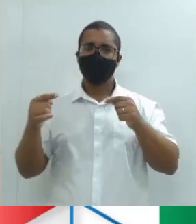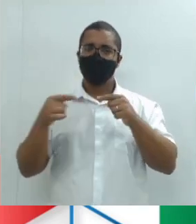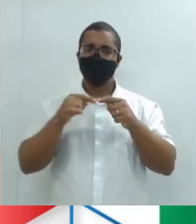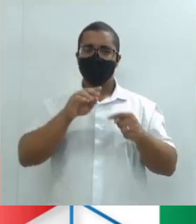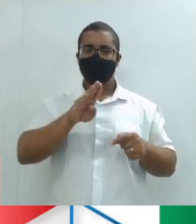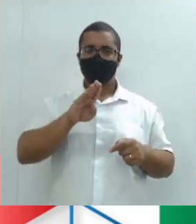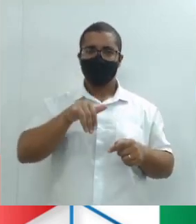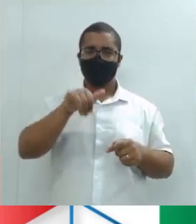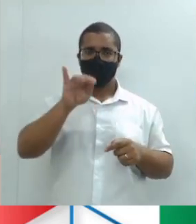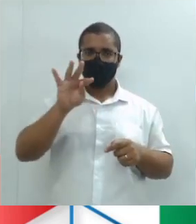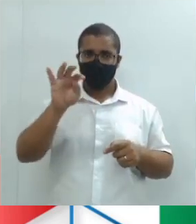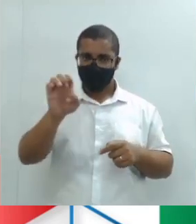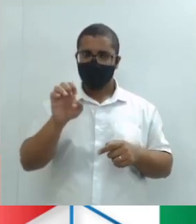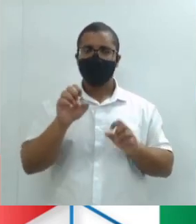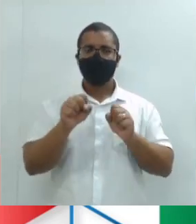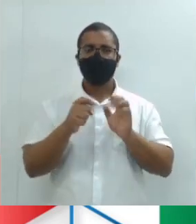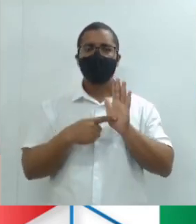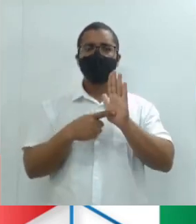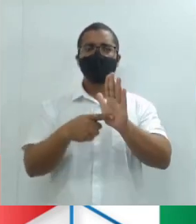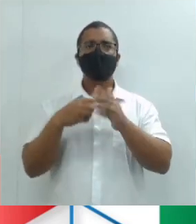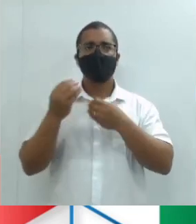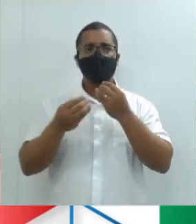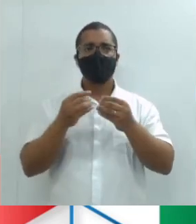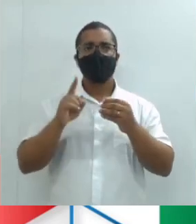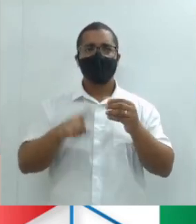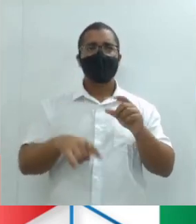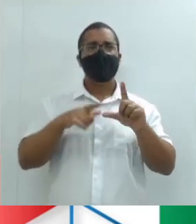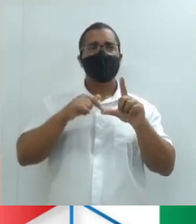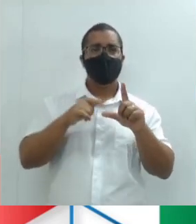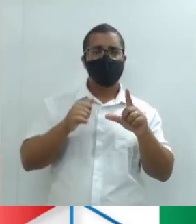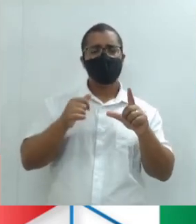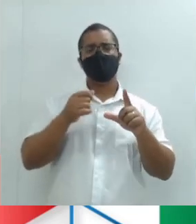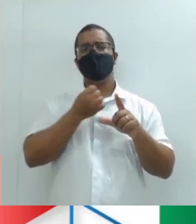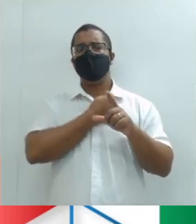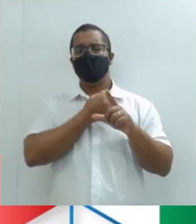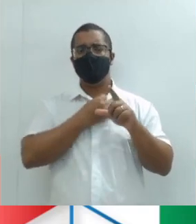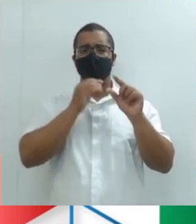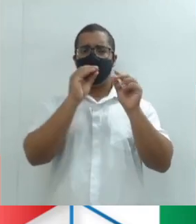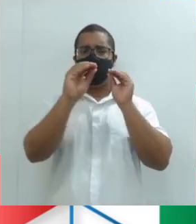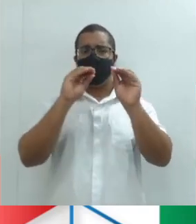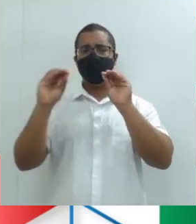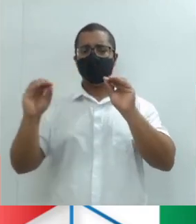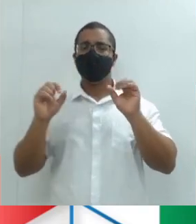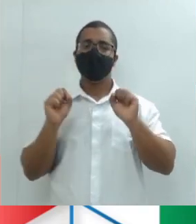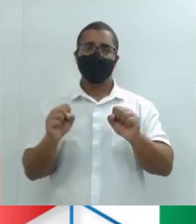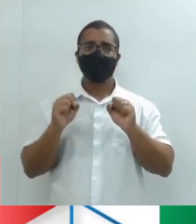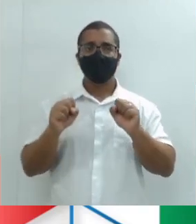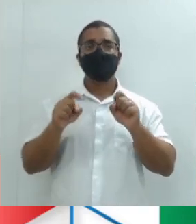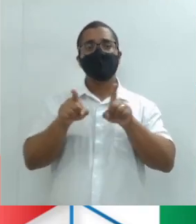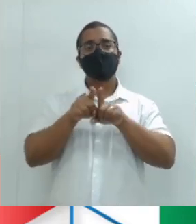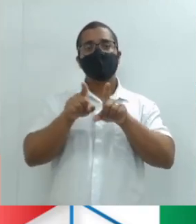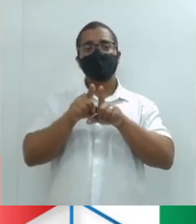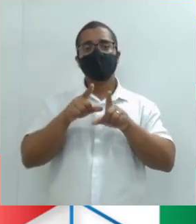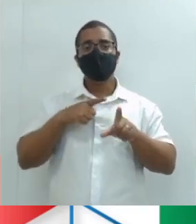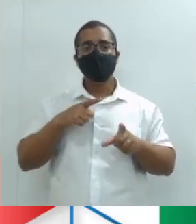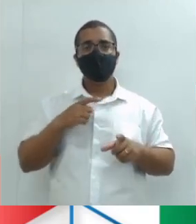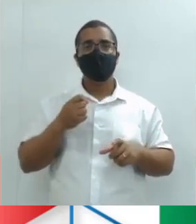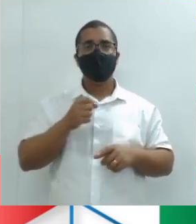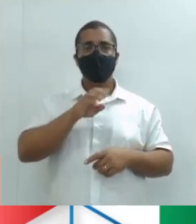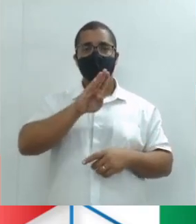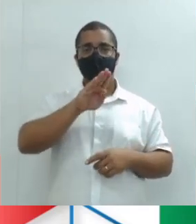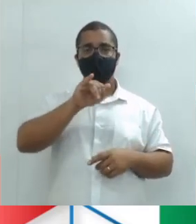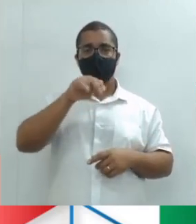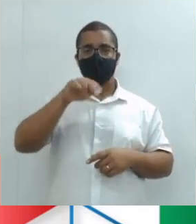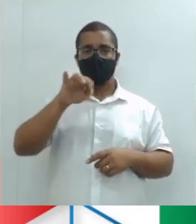Então, o byte pode ser exposto em forma de caracteres. E a partir disso, claro, na unidade da medida binária,